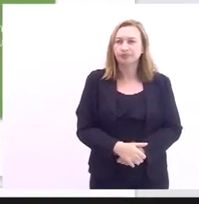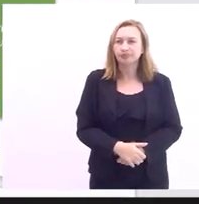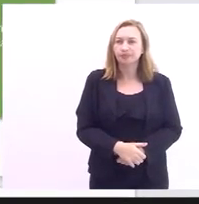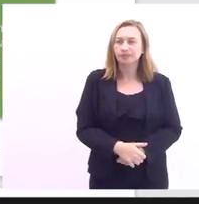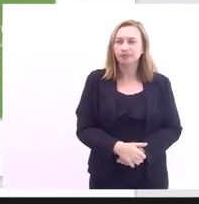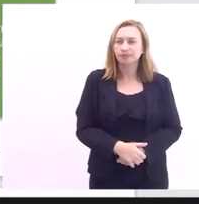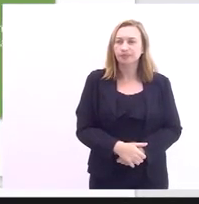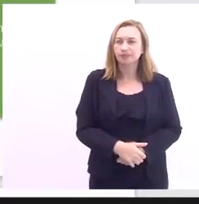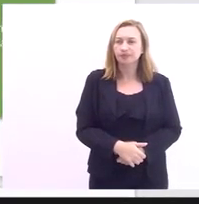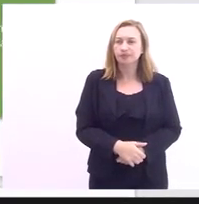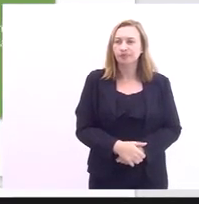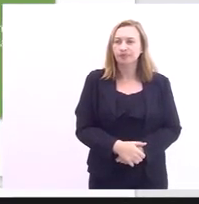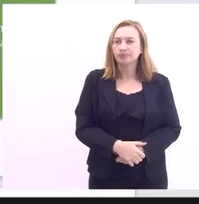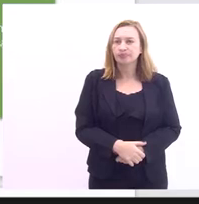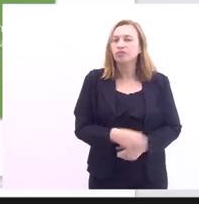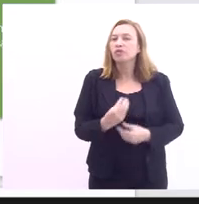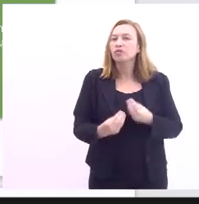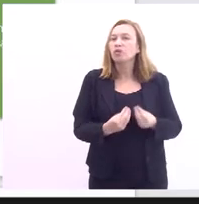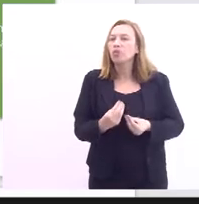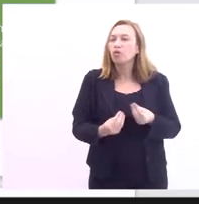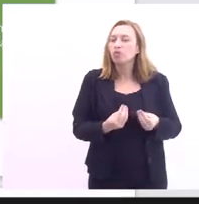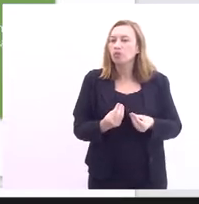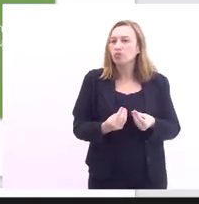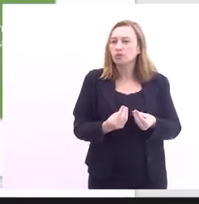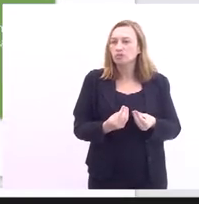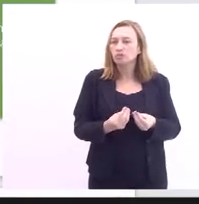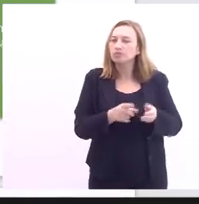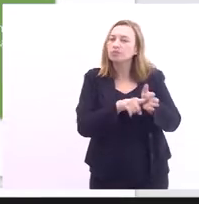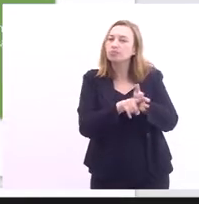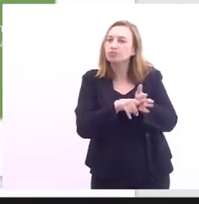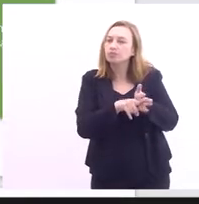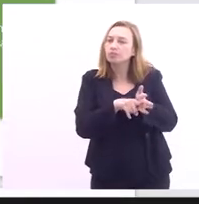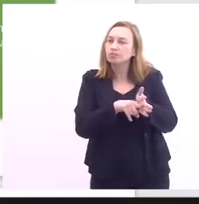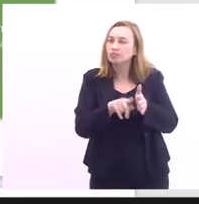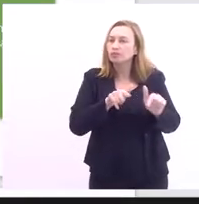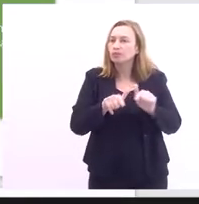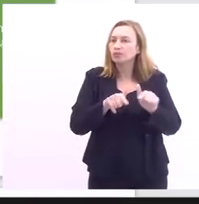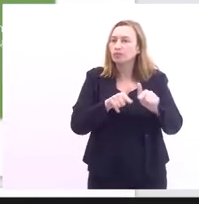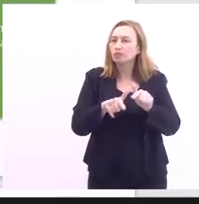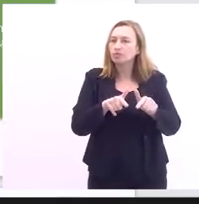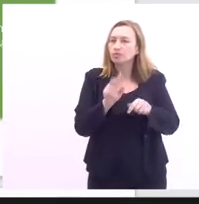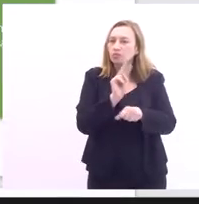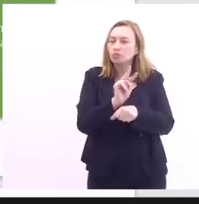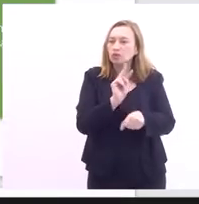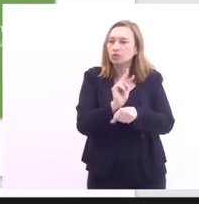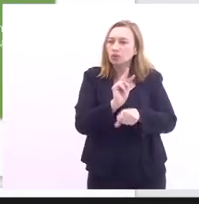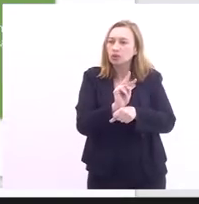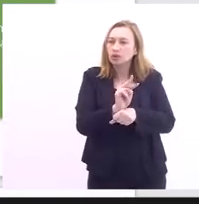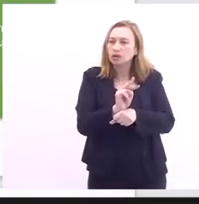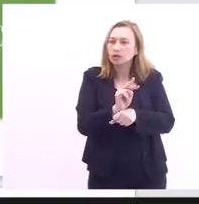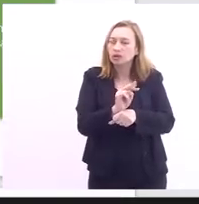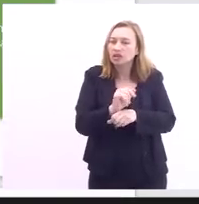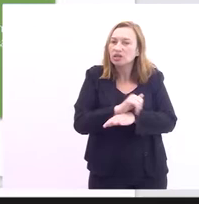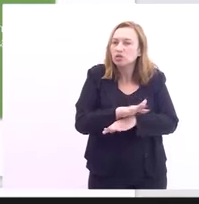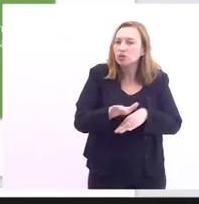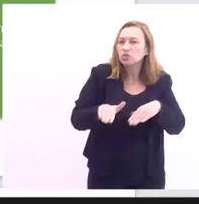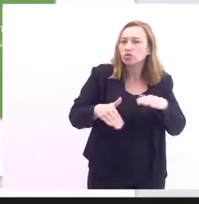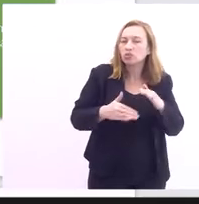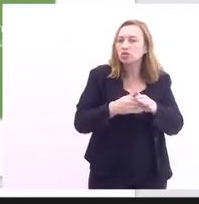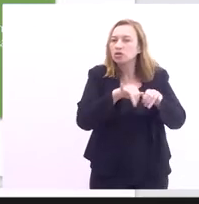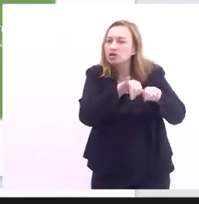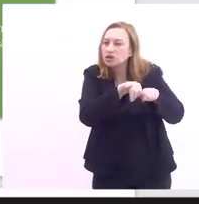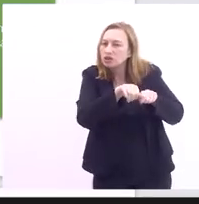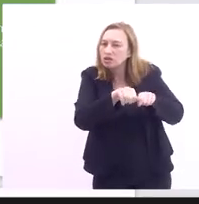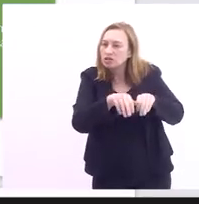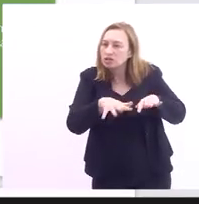Entrando um pouquinho mais em como é feito essa fiscalização, o monitoramento, ele abrange todas as